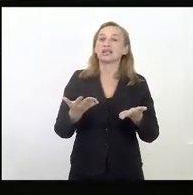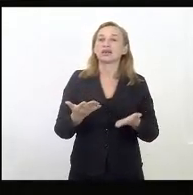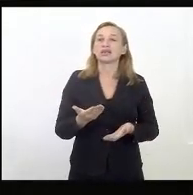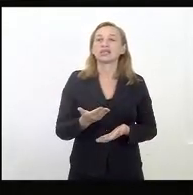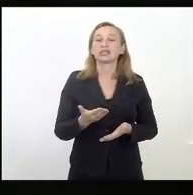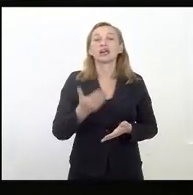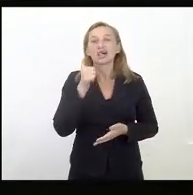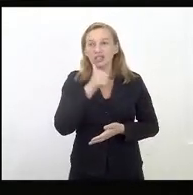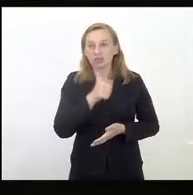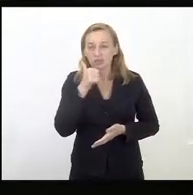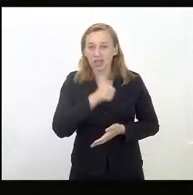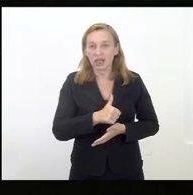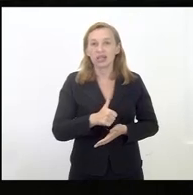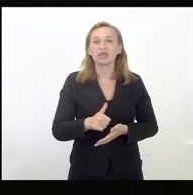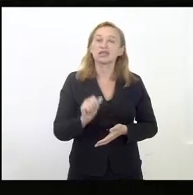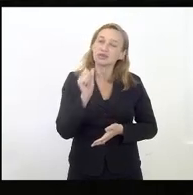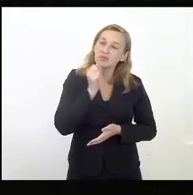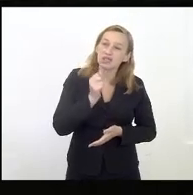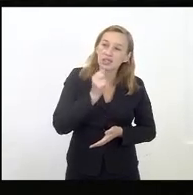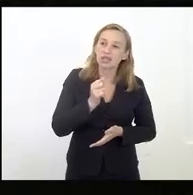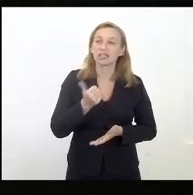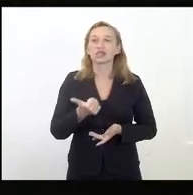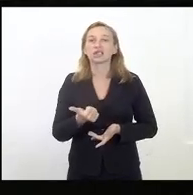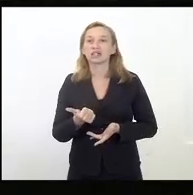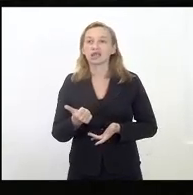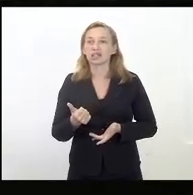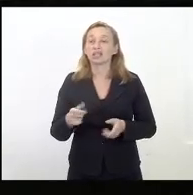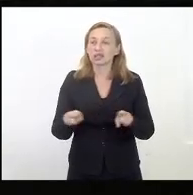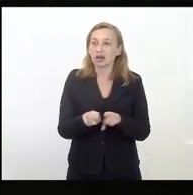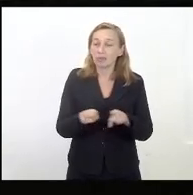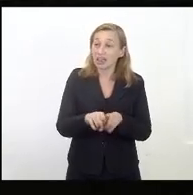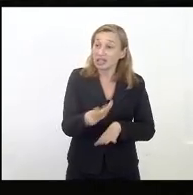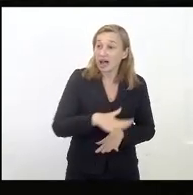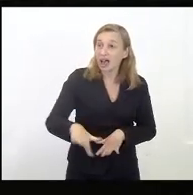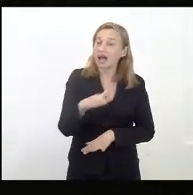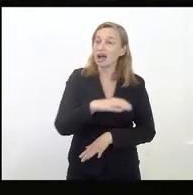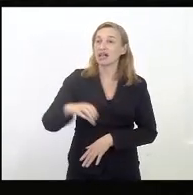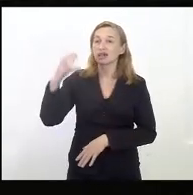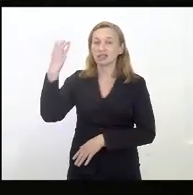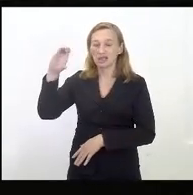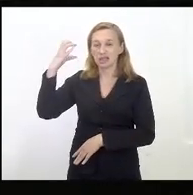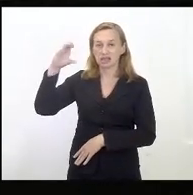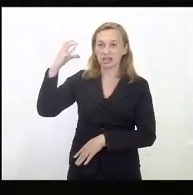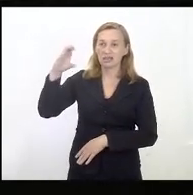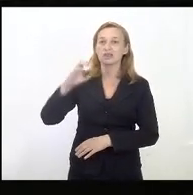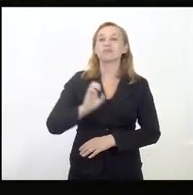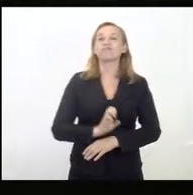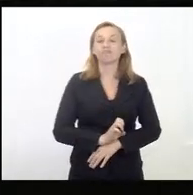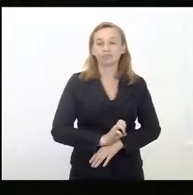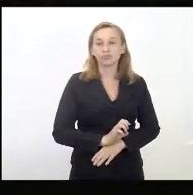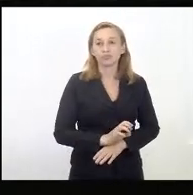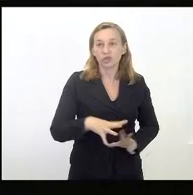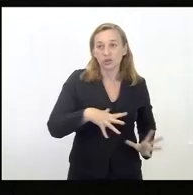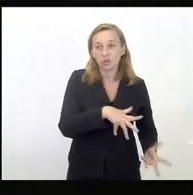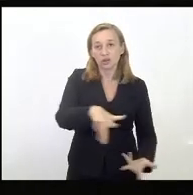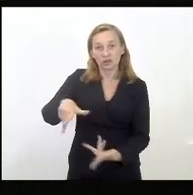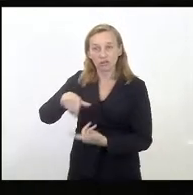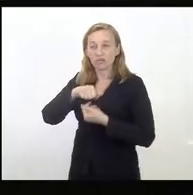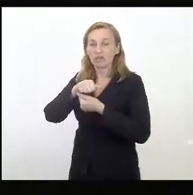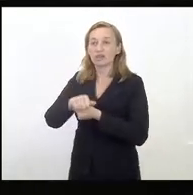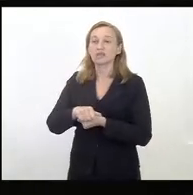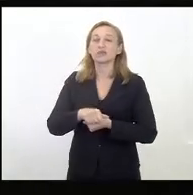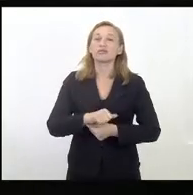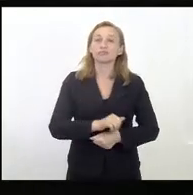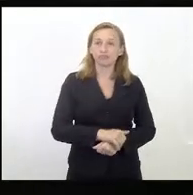incentivar as mulheres e as meninas a estarem também é engajados nesse universo científico